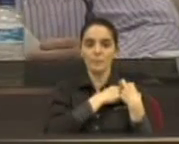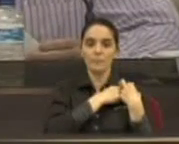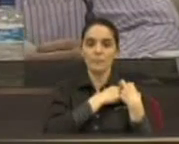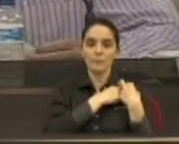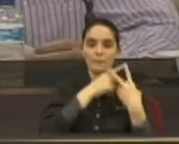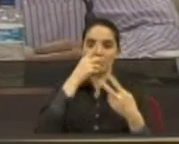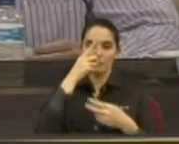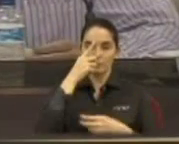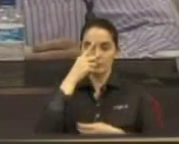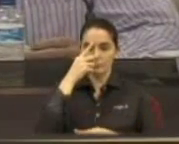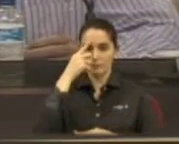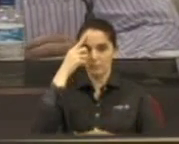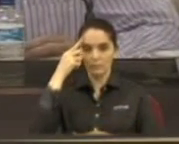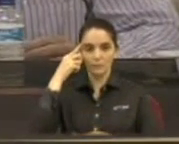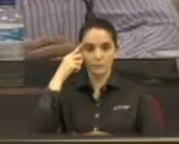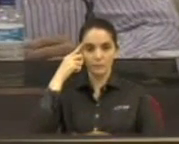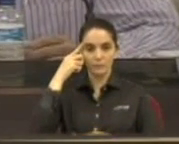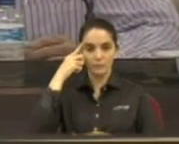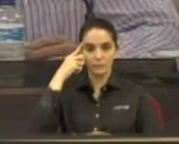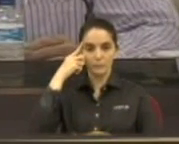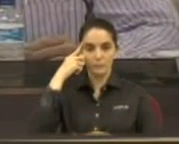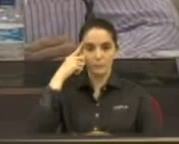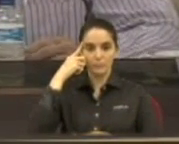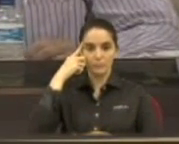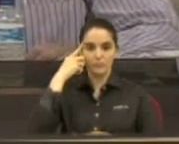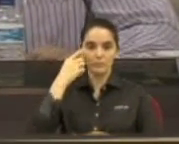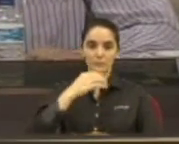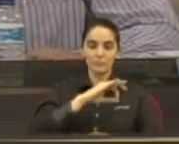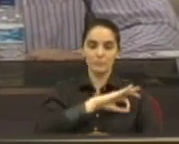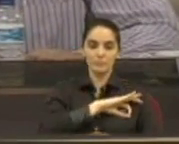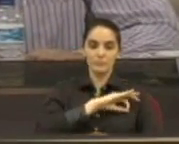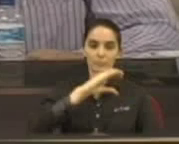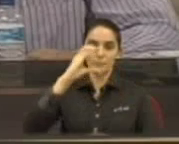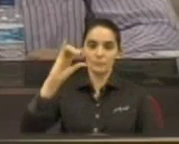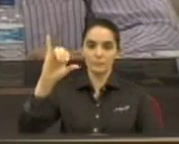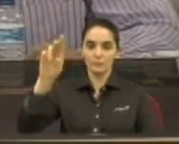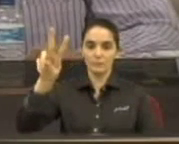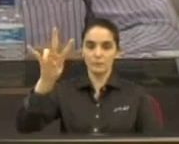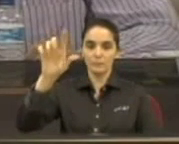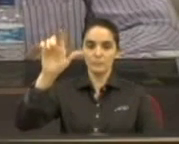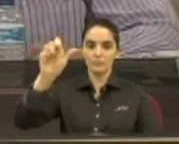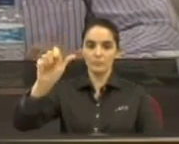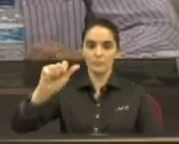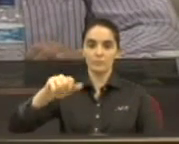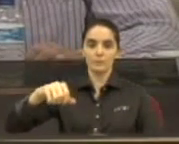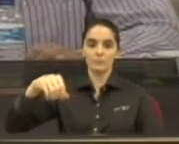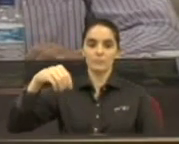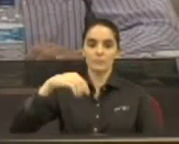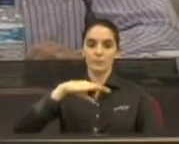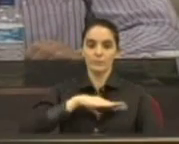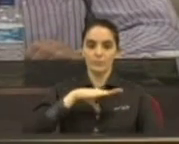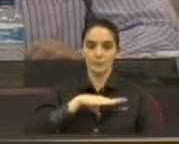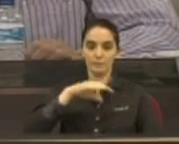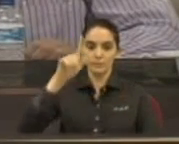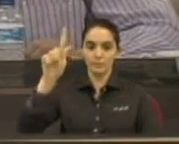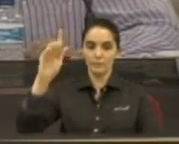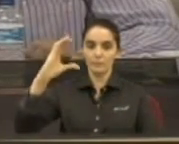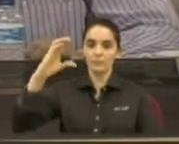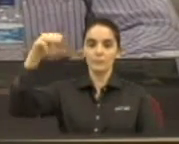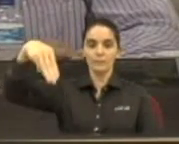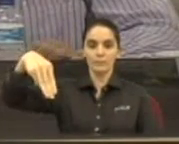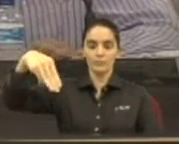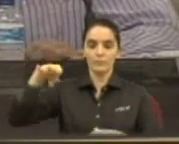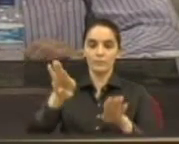44/2015, de autoria do nobre vereador Wilson Nunes Cerqueira, que dispõe sobre a obrigatoriedade de identificação dos guardas